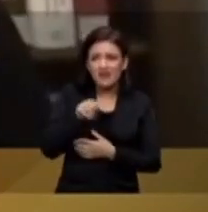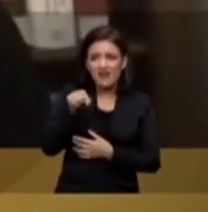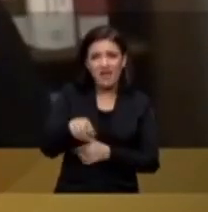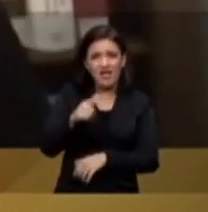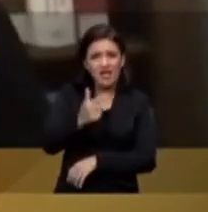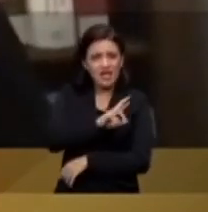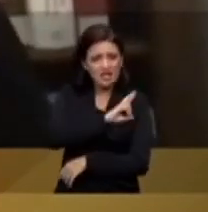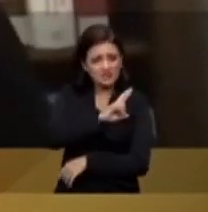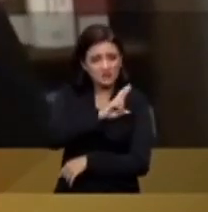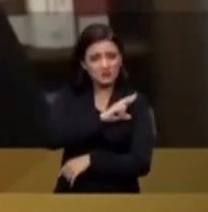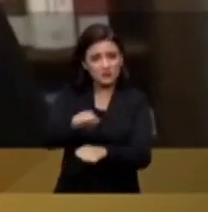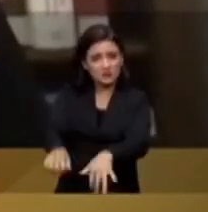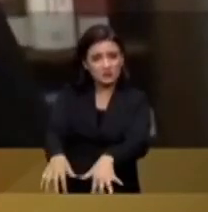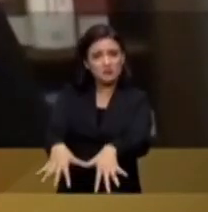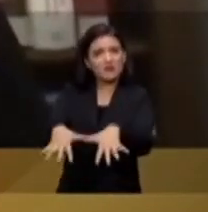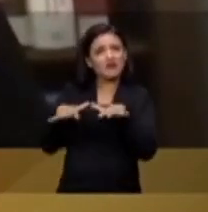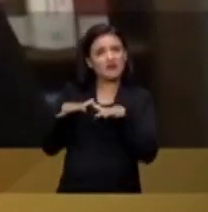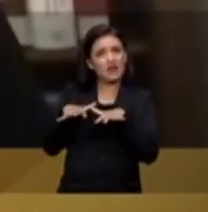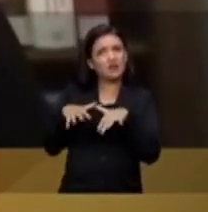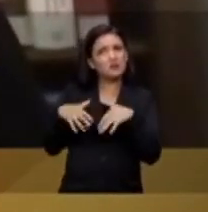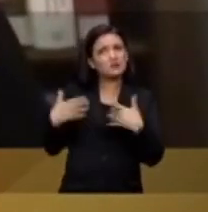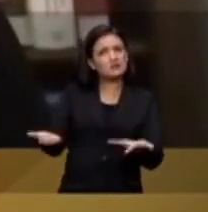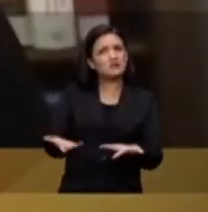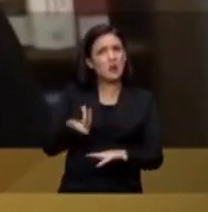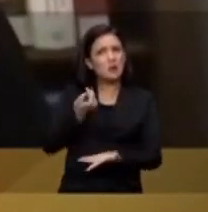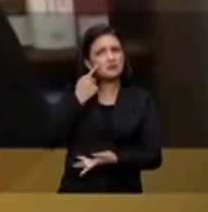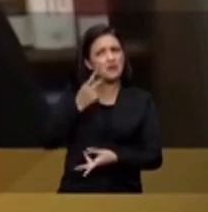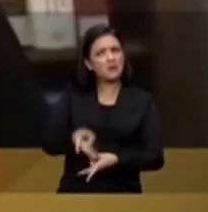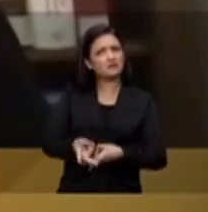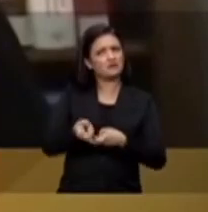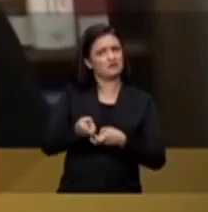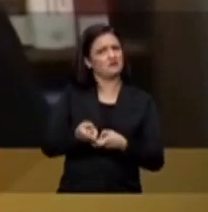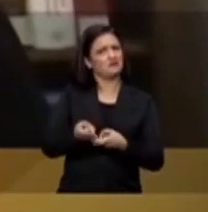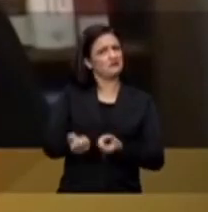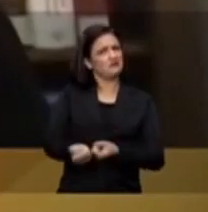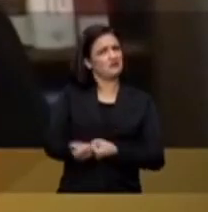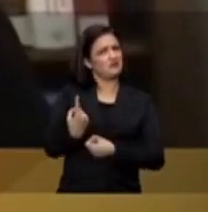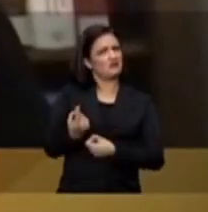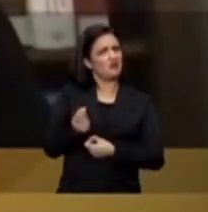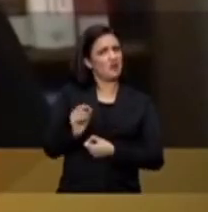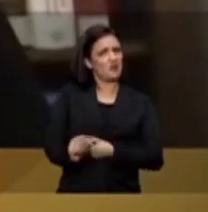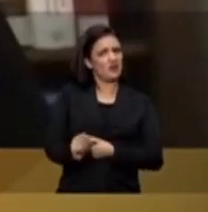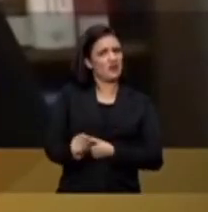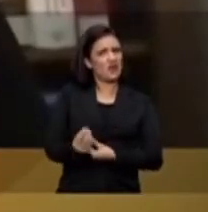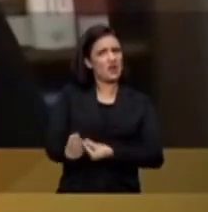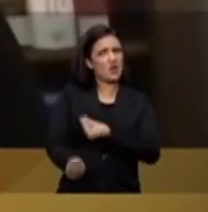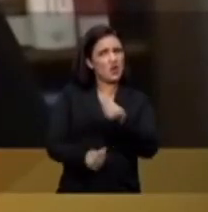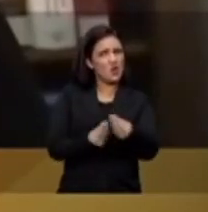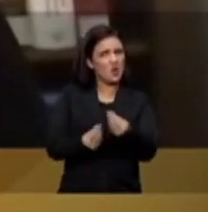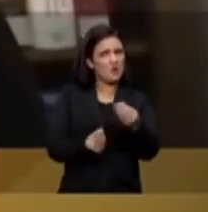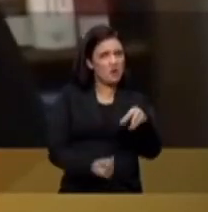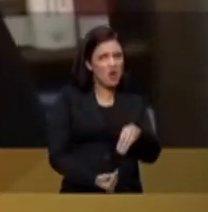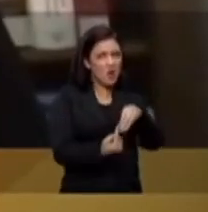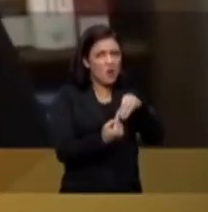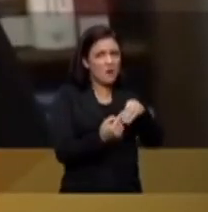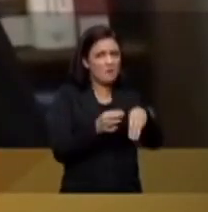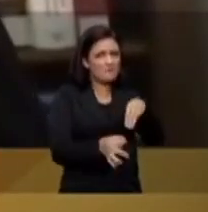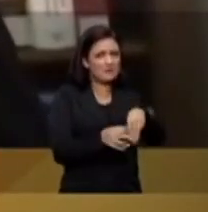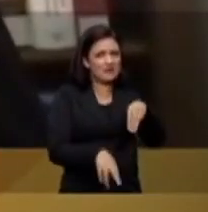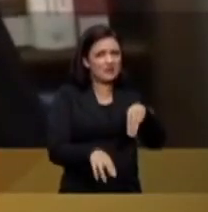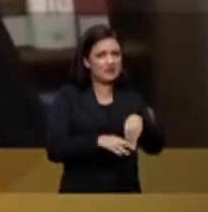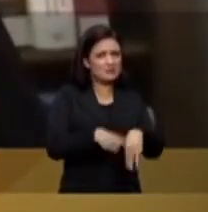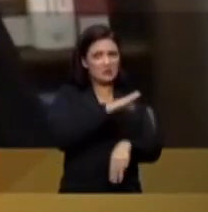plenário, causa alguma perplexidade, com a devida vênia, a sua revogação monocrática para,